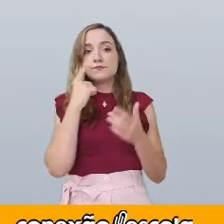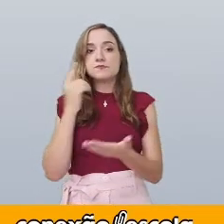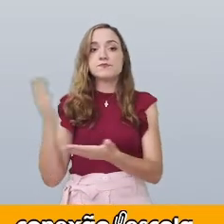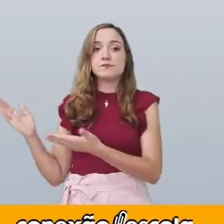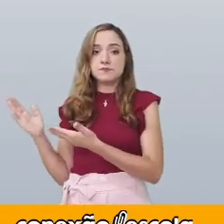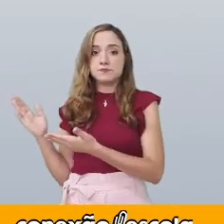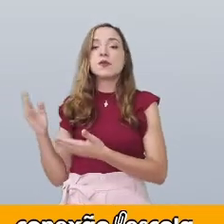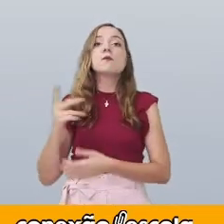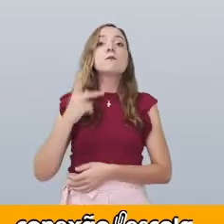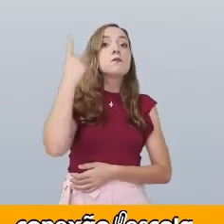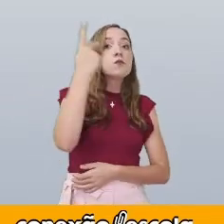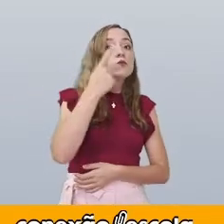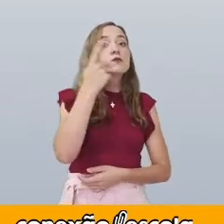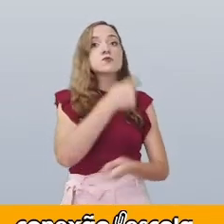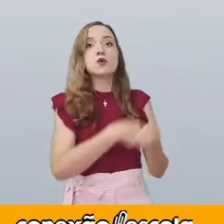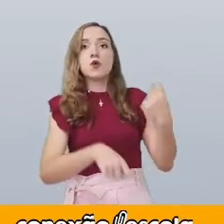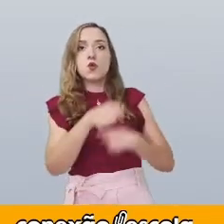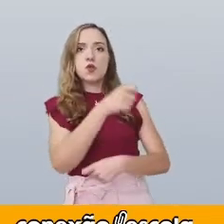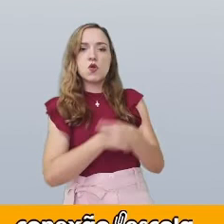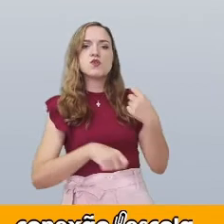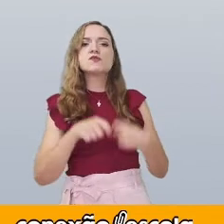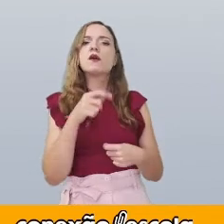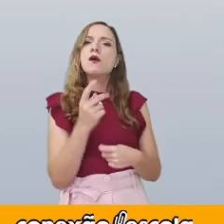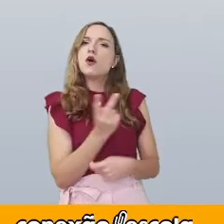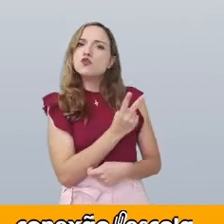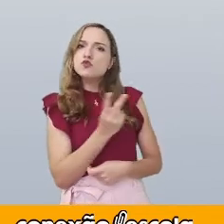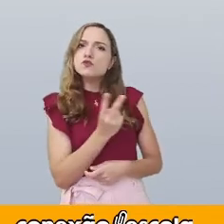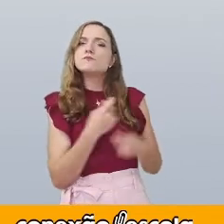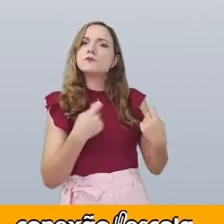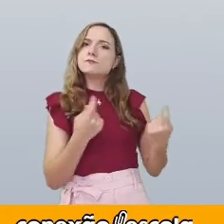a economia se complementam,